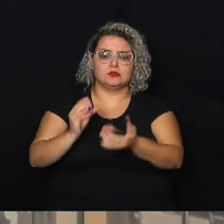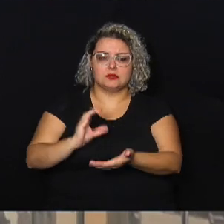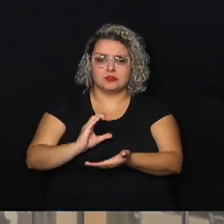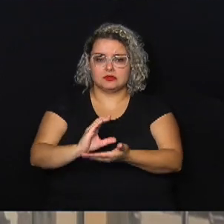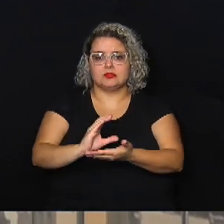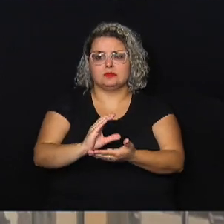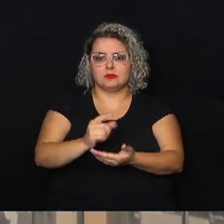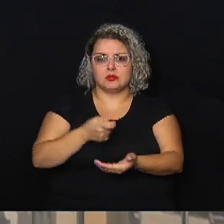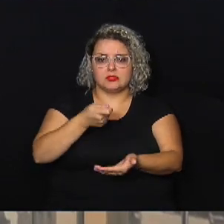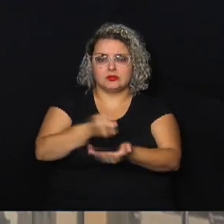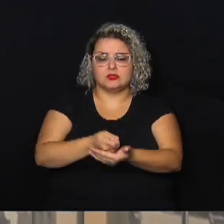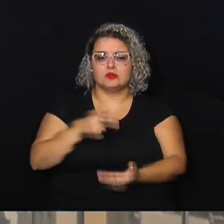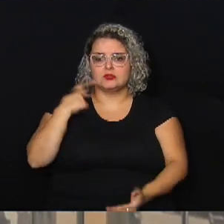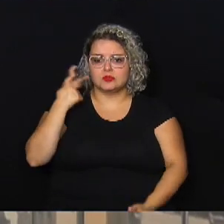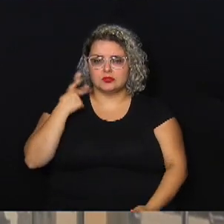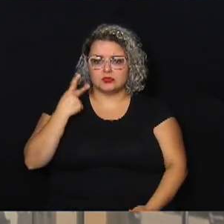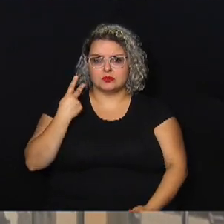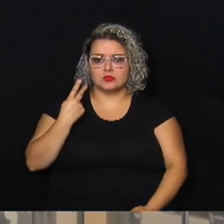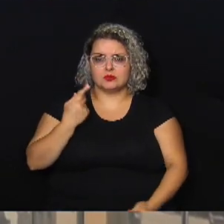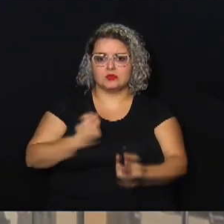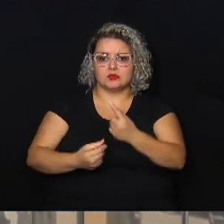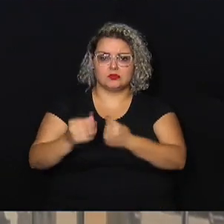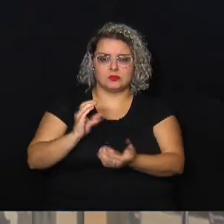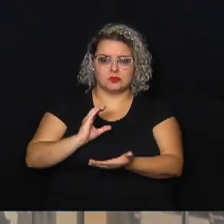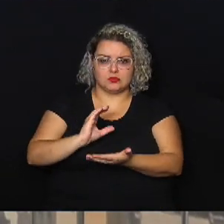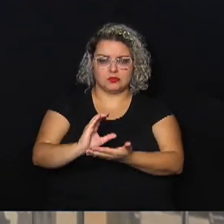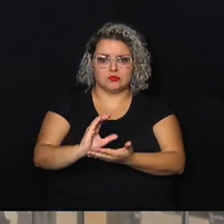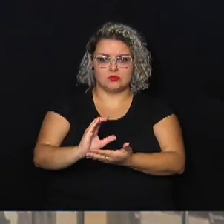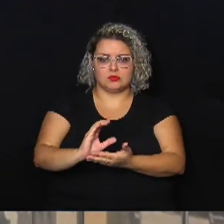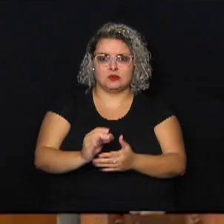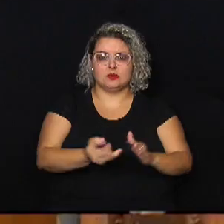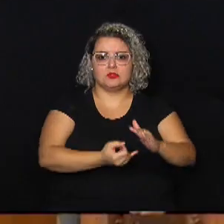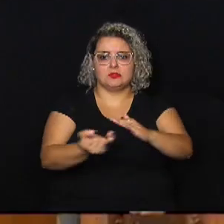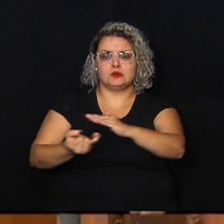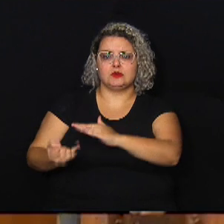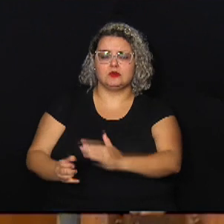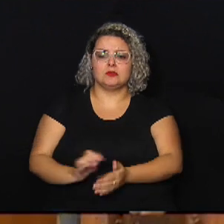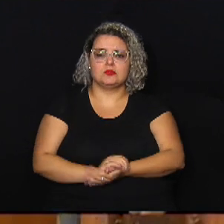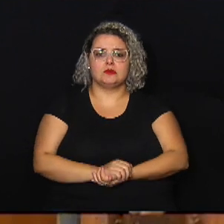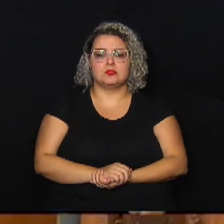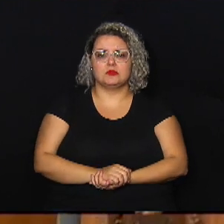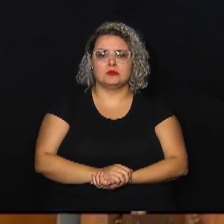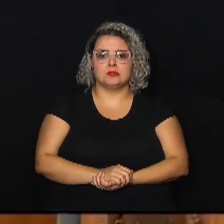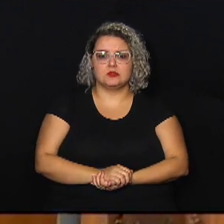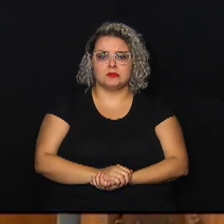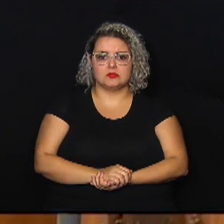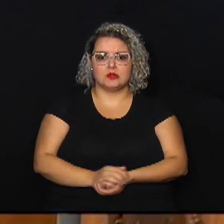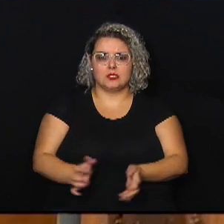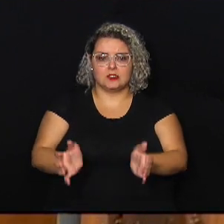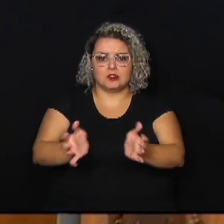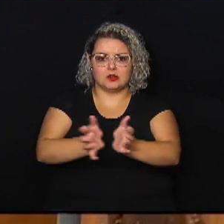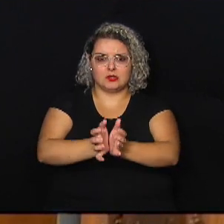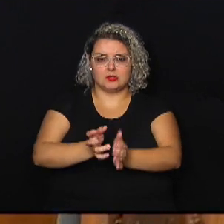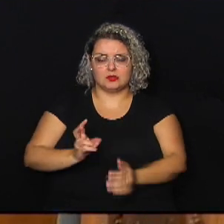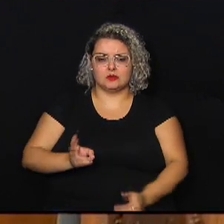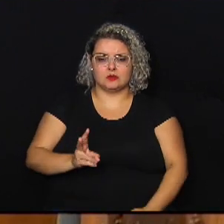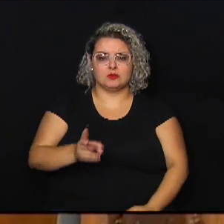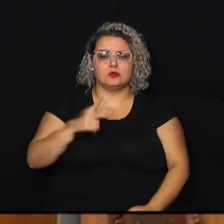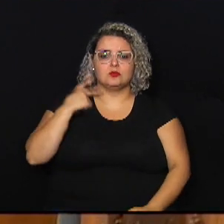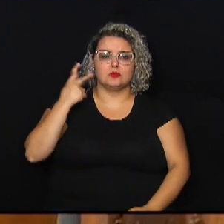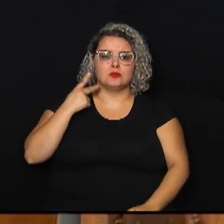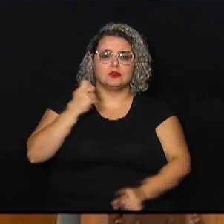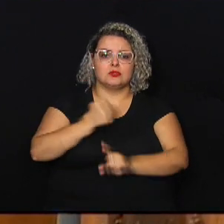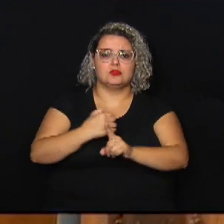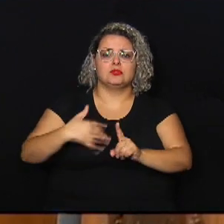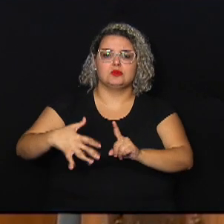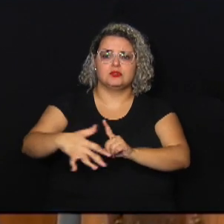vereadores que destinaram verbas às instituições. A Comissão Permanente de Política Social e